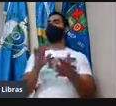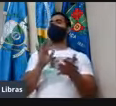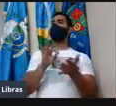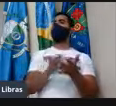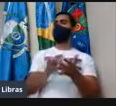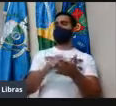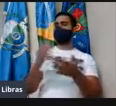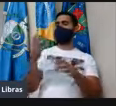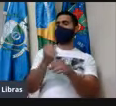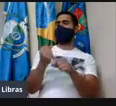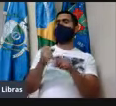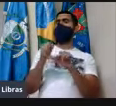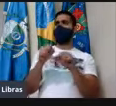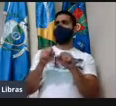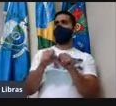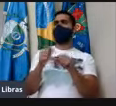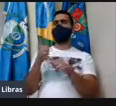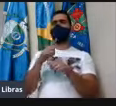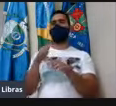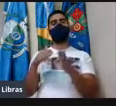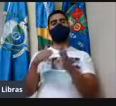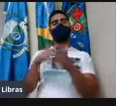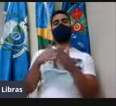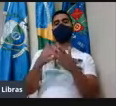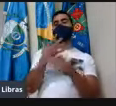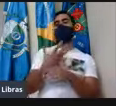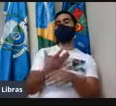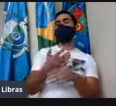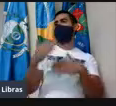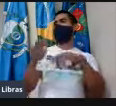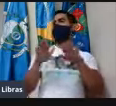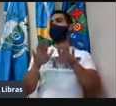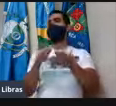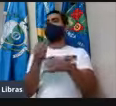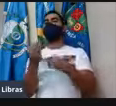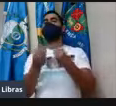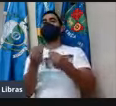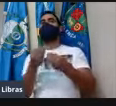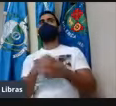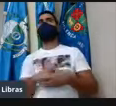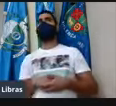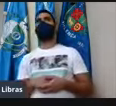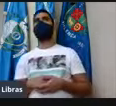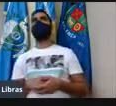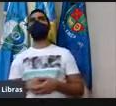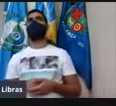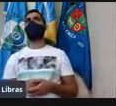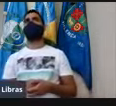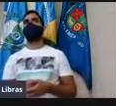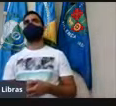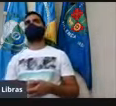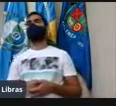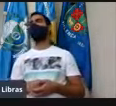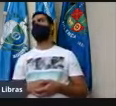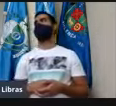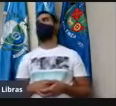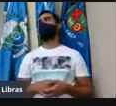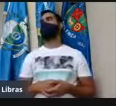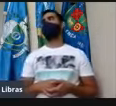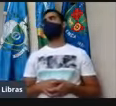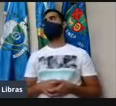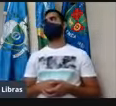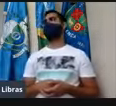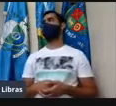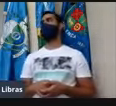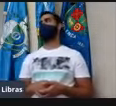ele pode ser revisto até o final do ano, dependendo de como a coisa for conduzida. Eu imprimi